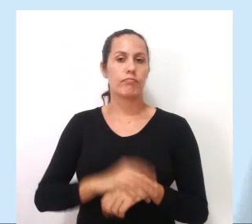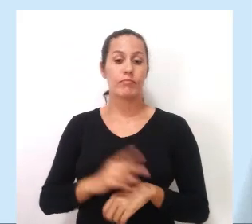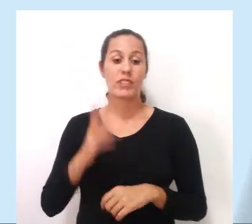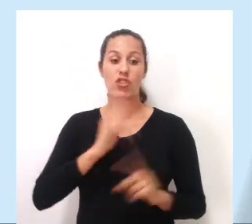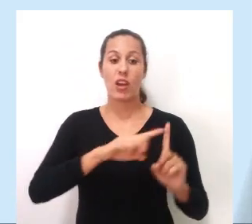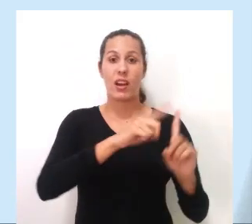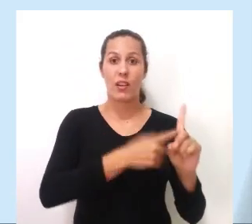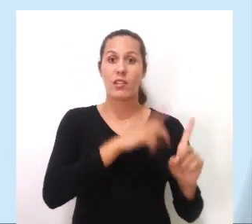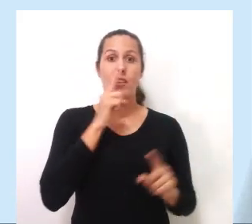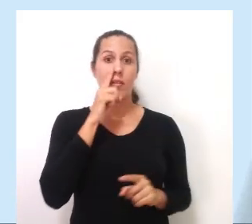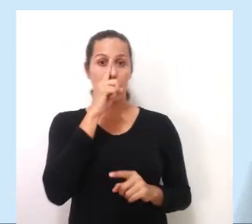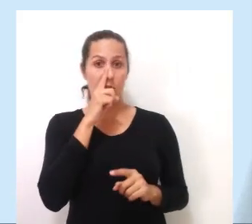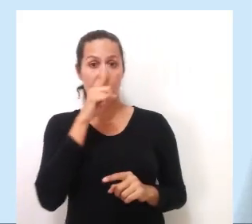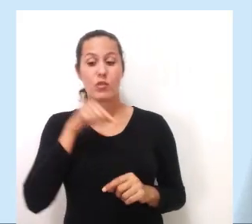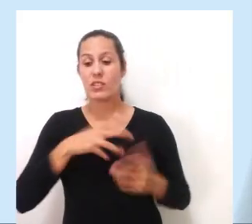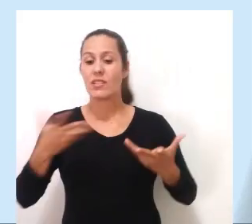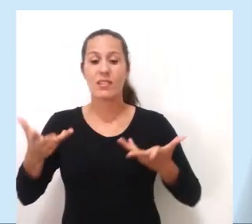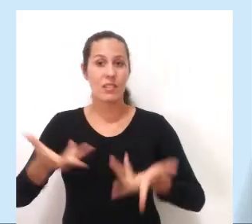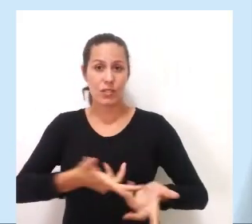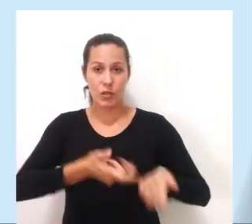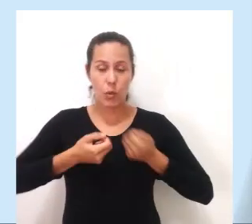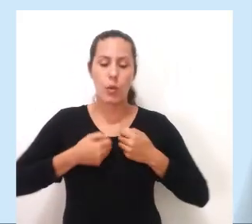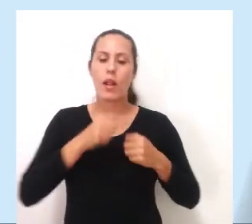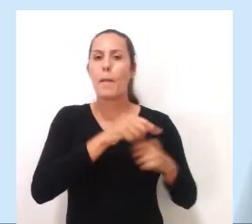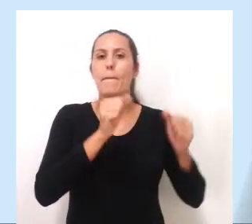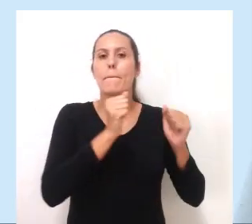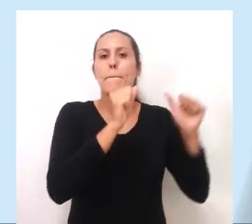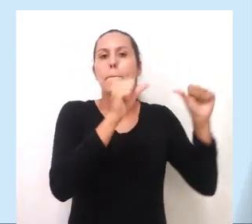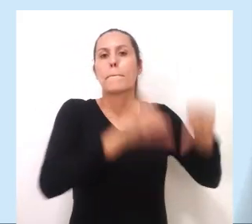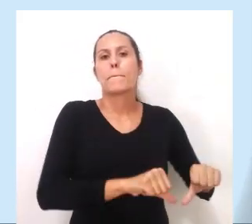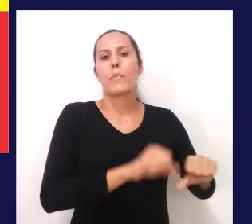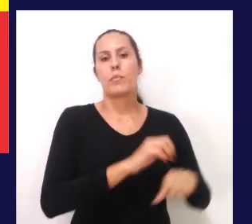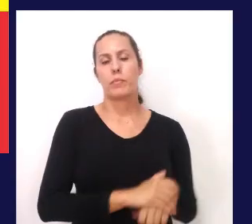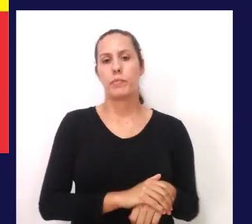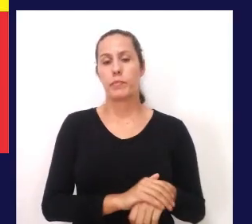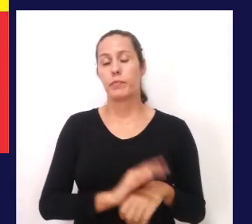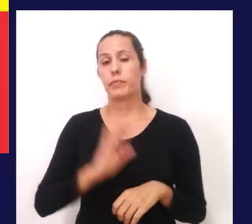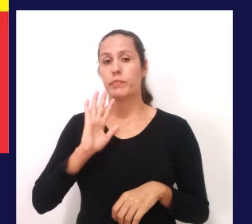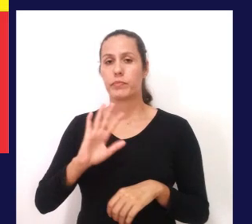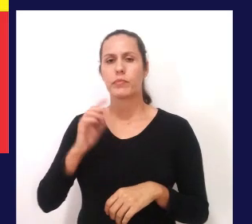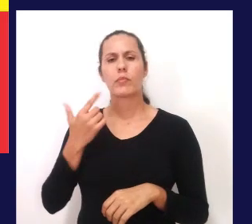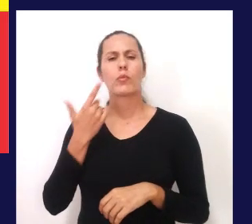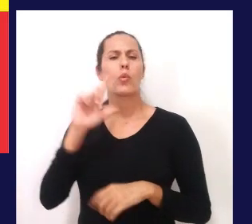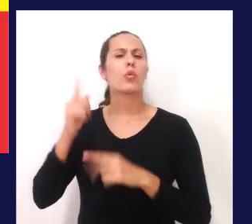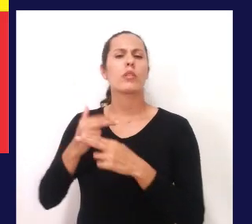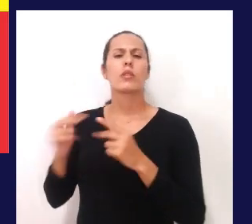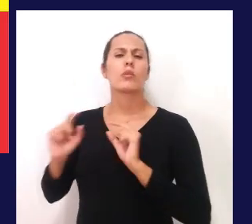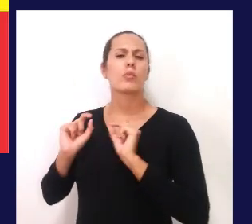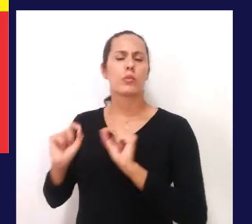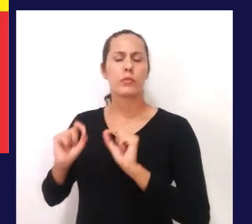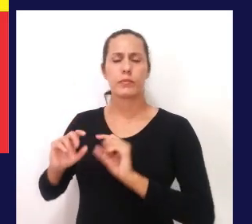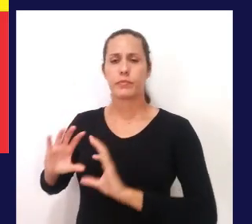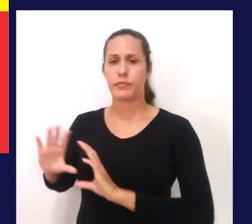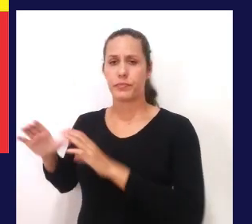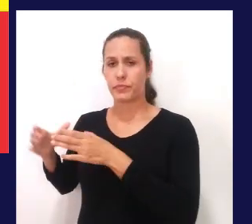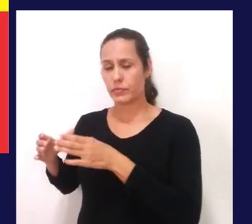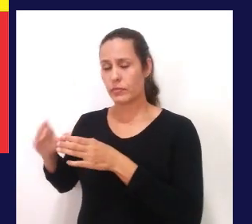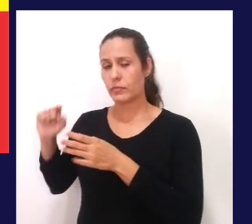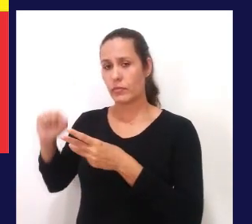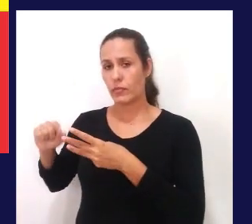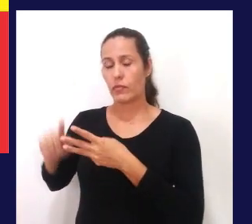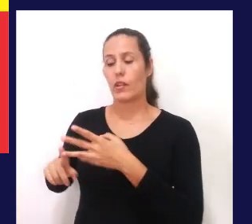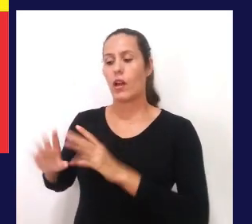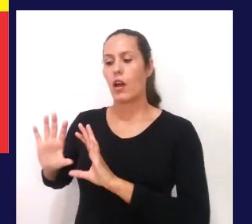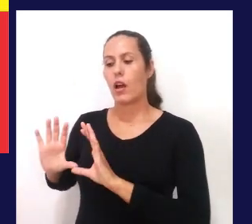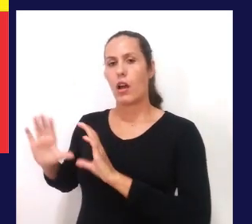E se você não acolher, as coisas podem ficar muito piores. Outros fatores também que são ligados